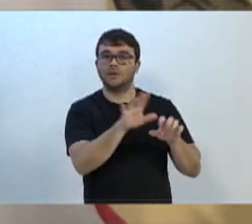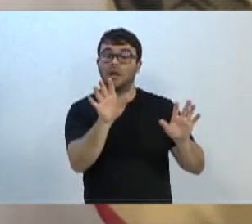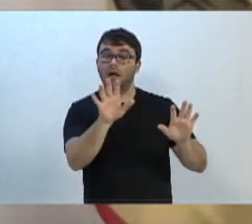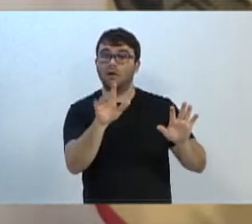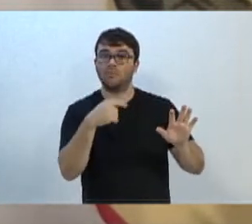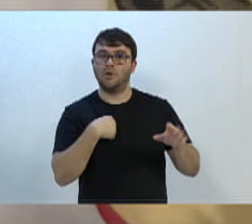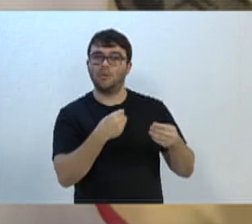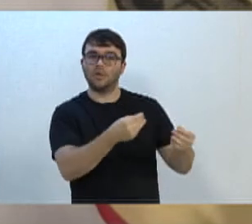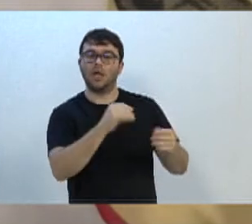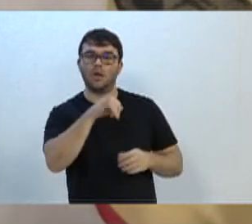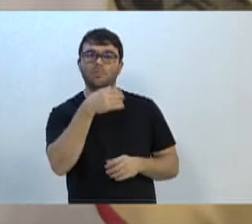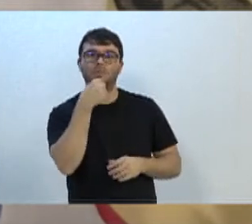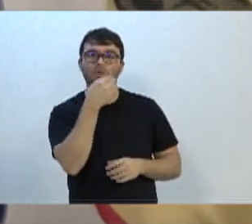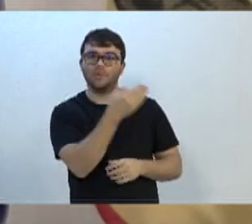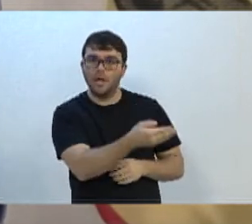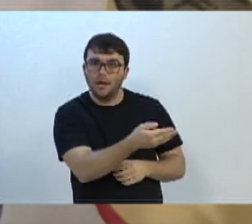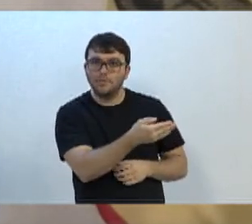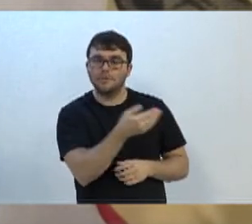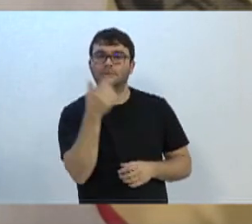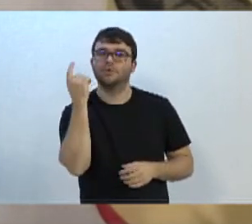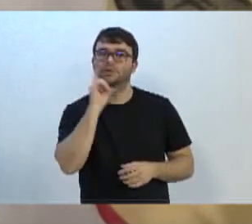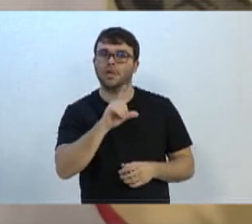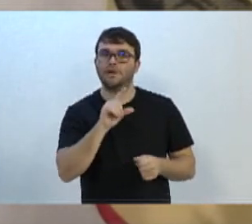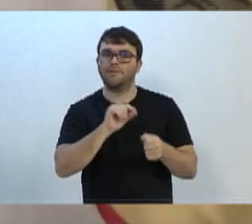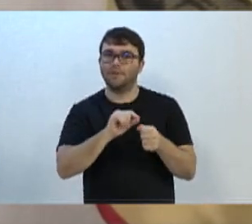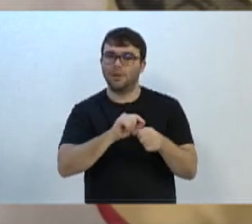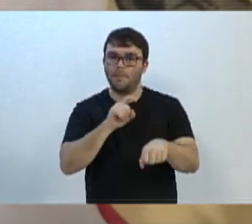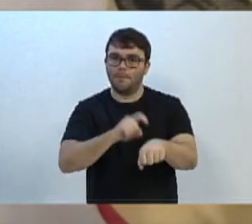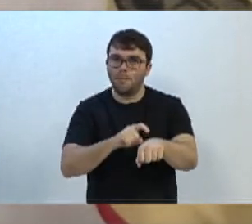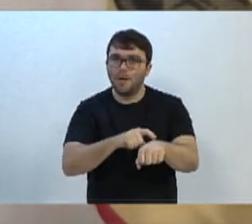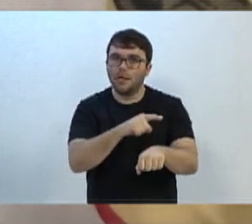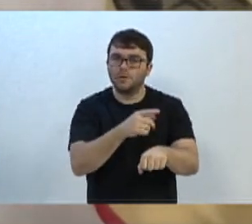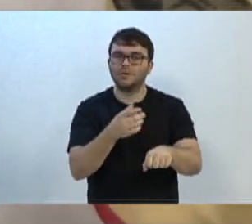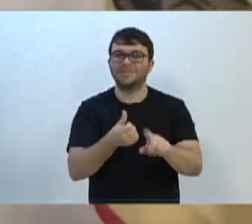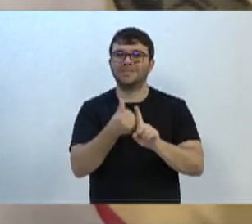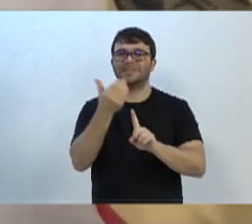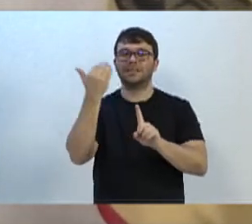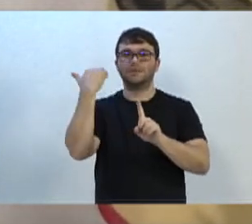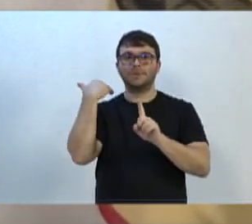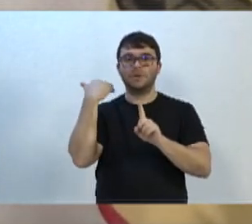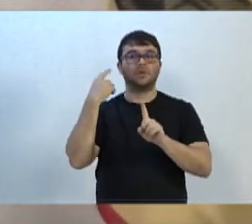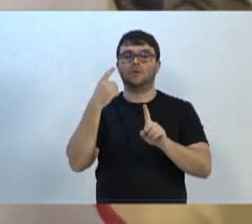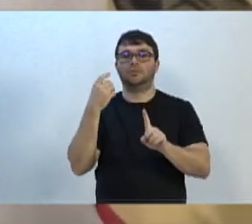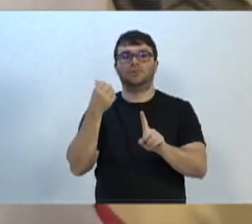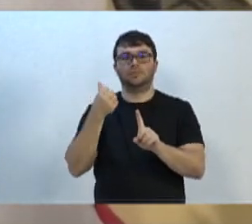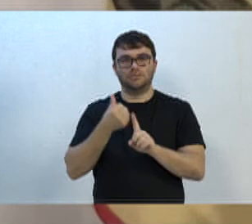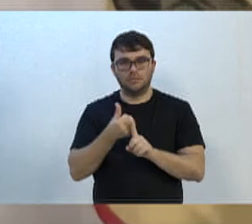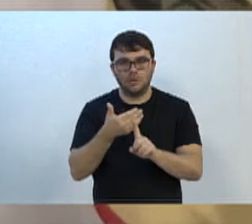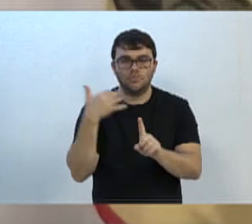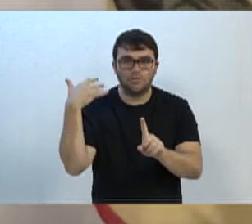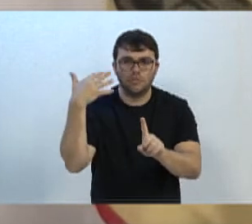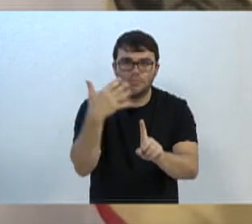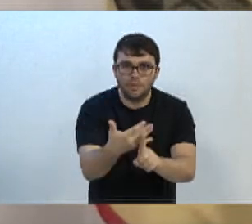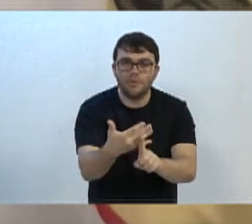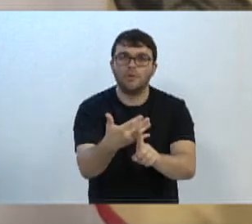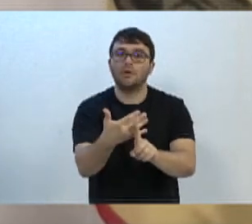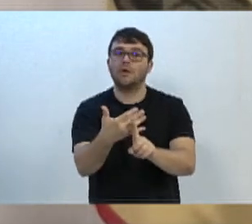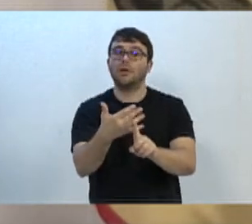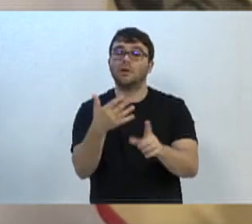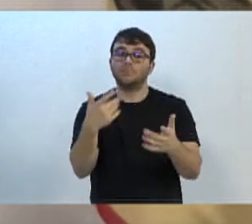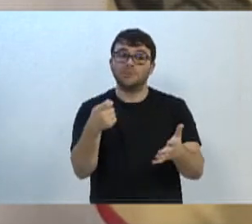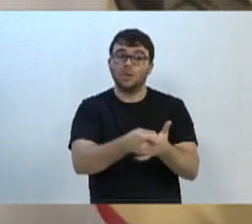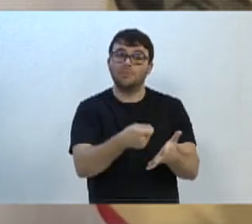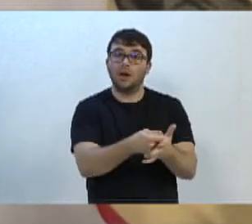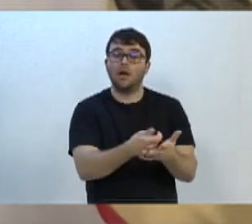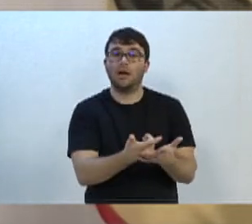dei a oportunidade para fazer aquele momento porque em seis meses não se resolve tudo o César sabe disso e nós temos que cobrar